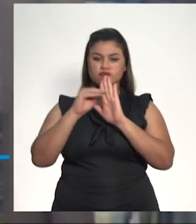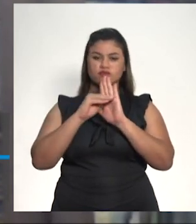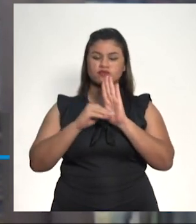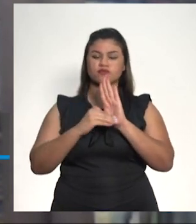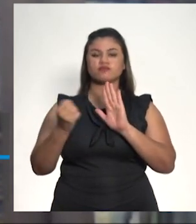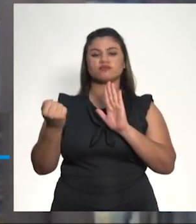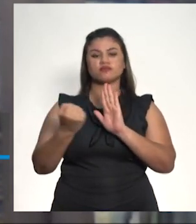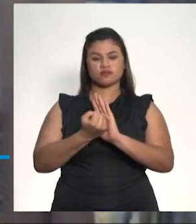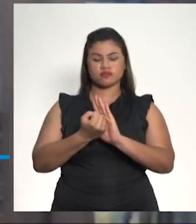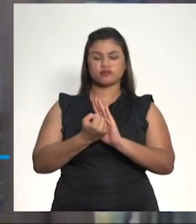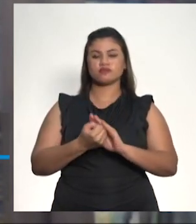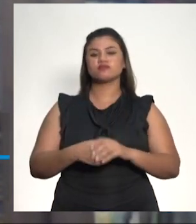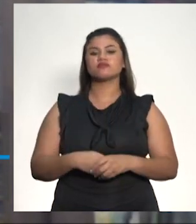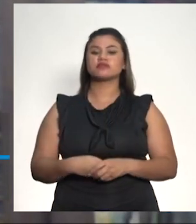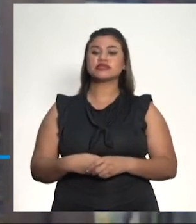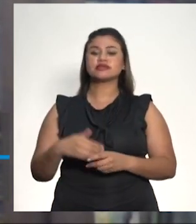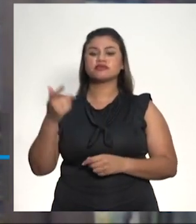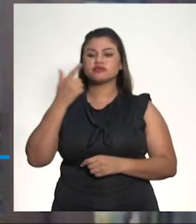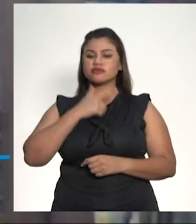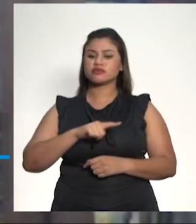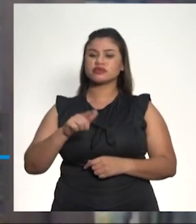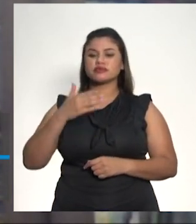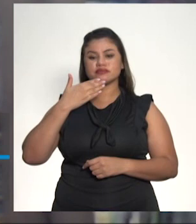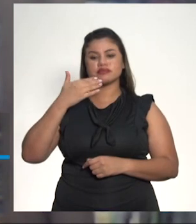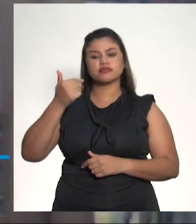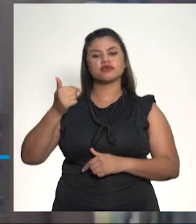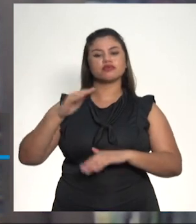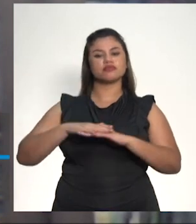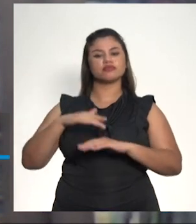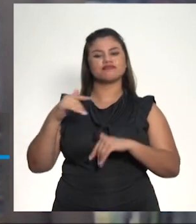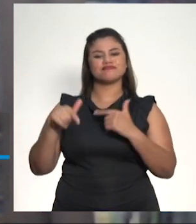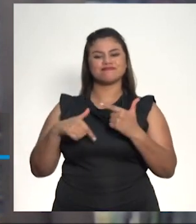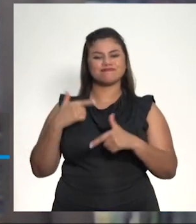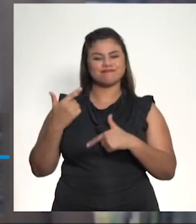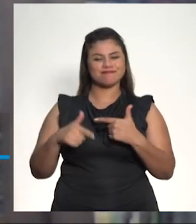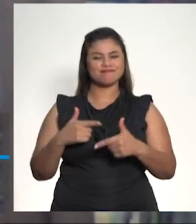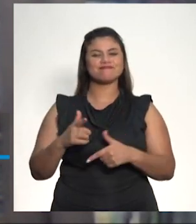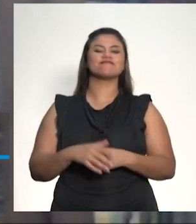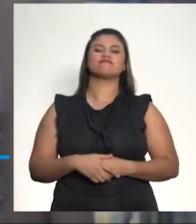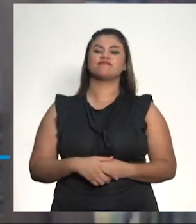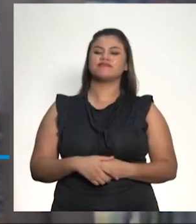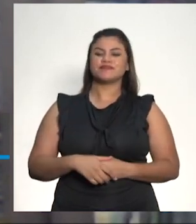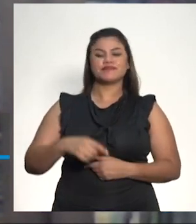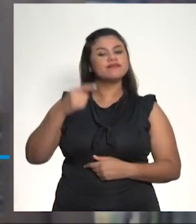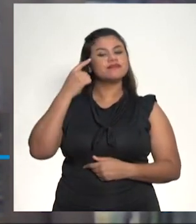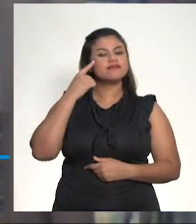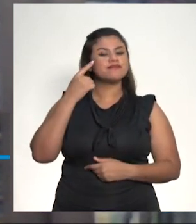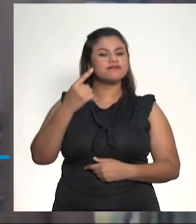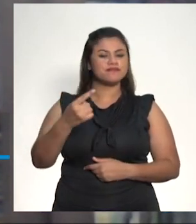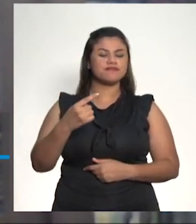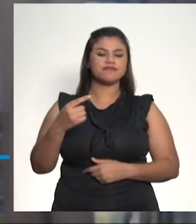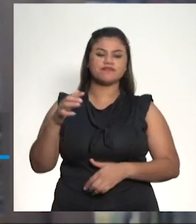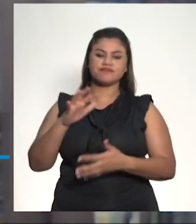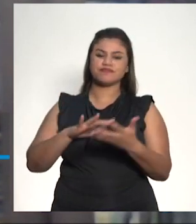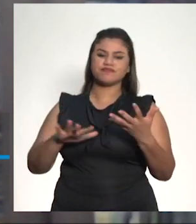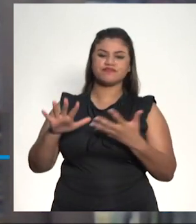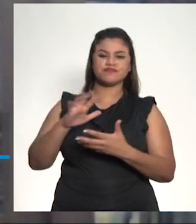para construir condições melhores de trabalho. Né? Então, vejam, com a Revolução